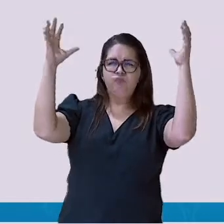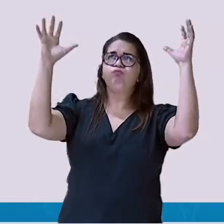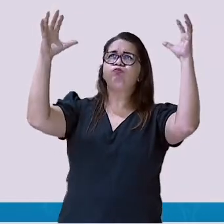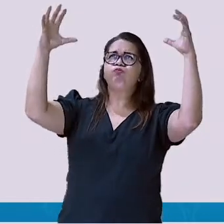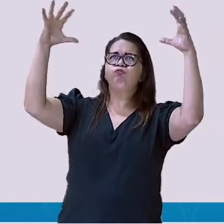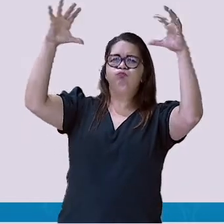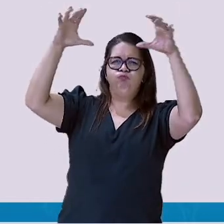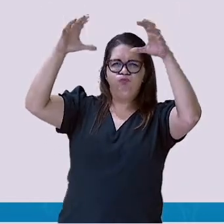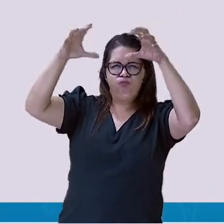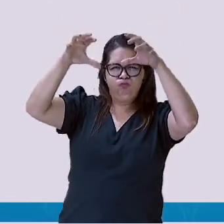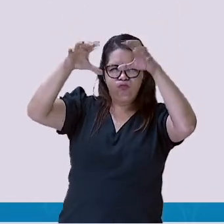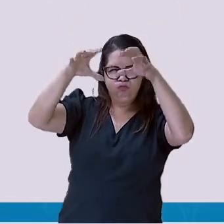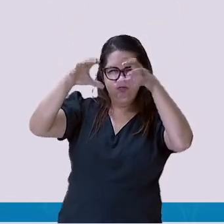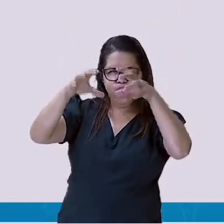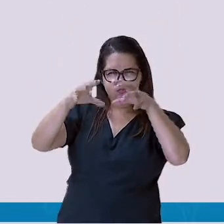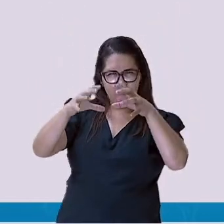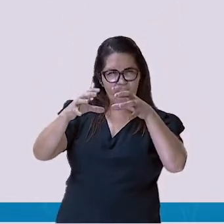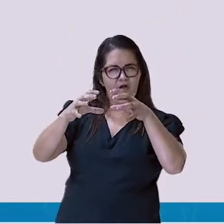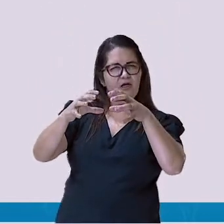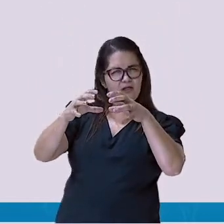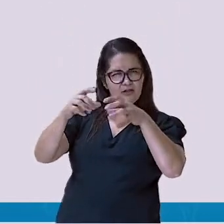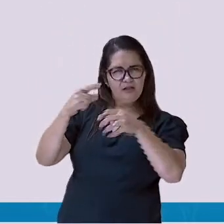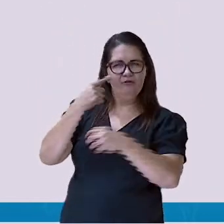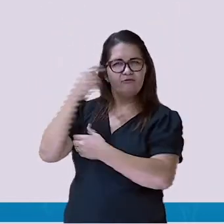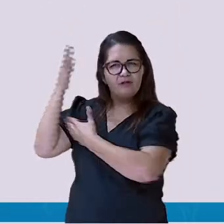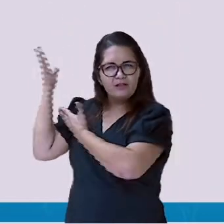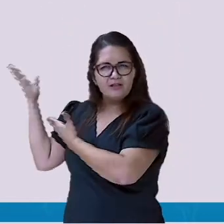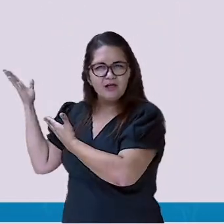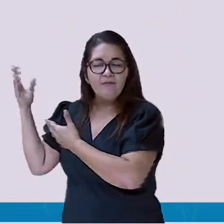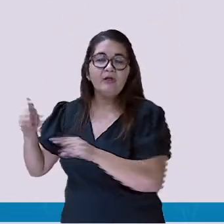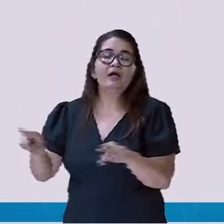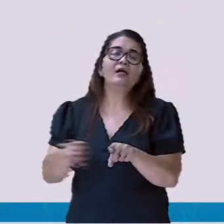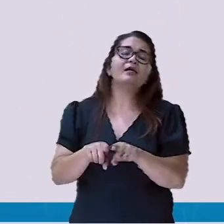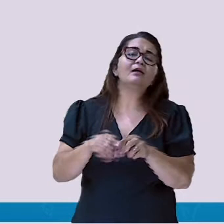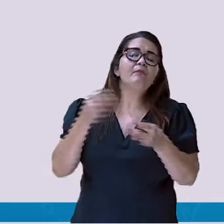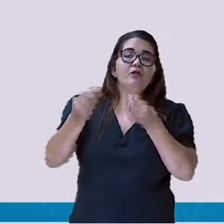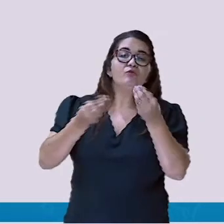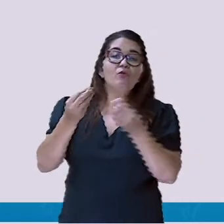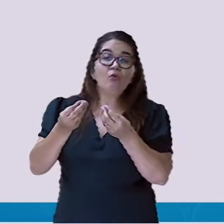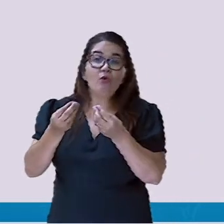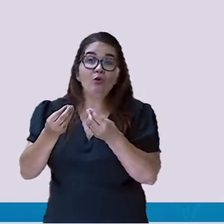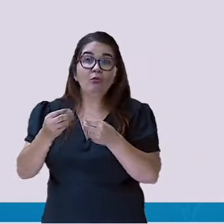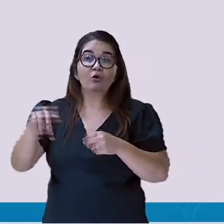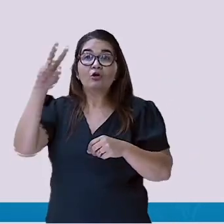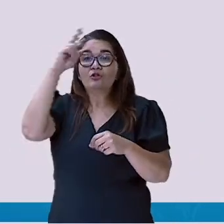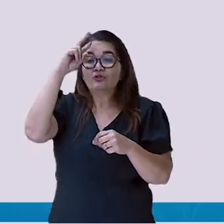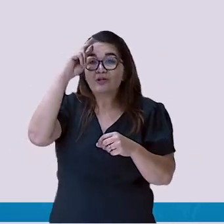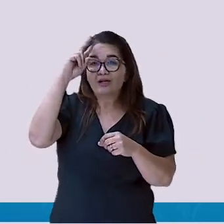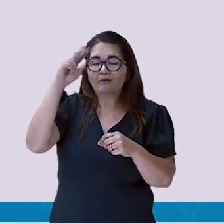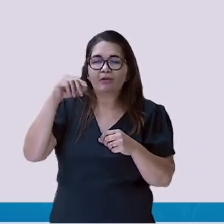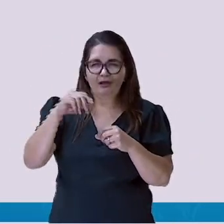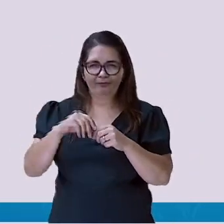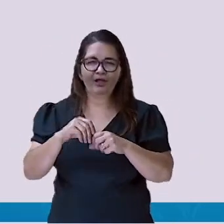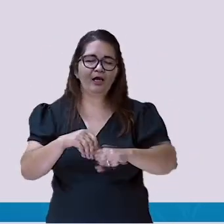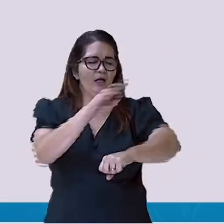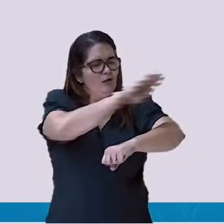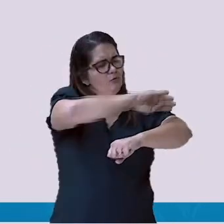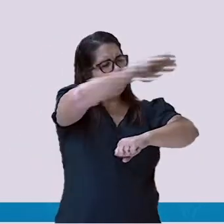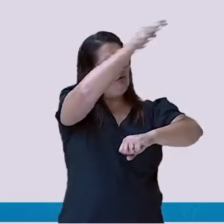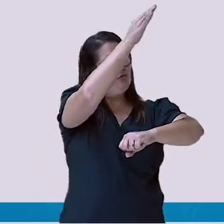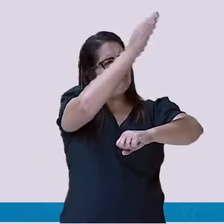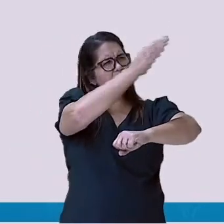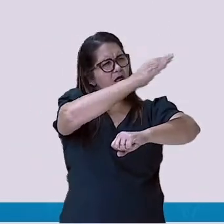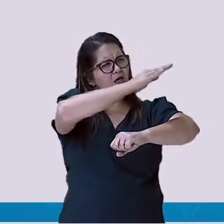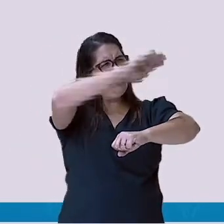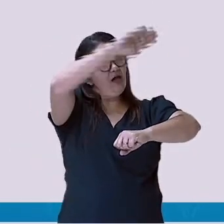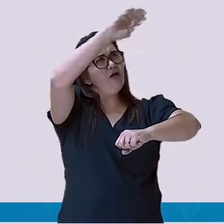num relevo mais planáltico. O que é esse relevo, né? Lembra que eu falei lá? O relevo planáltico ele é mais montanhoso, ele